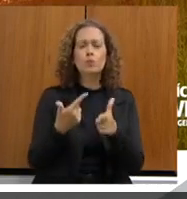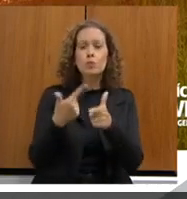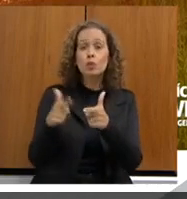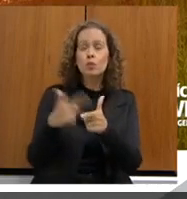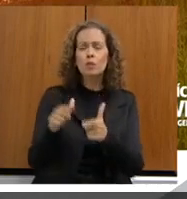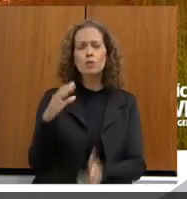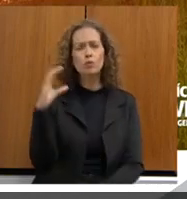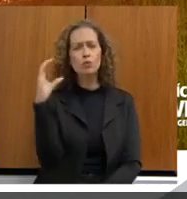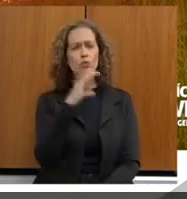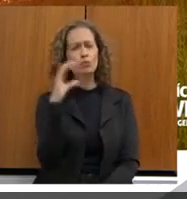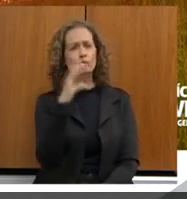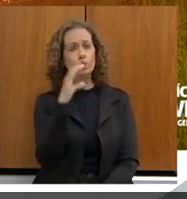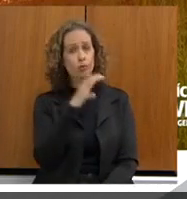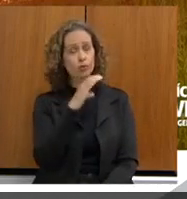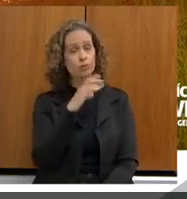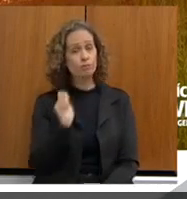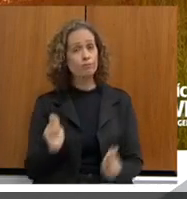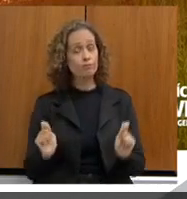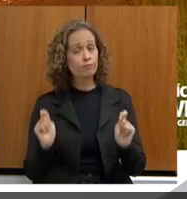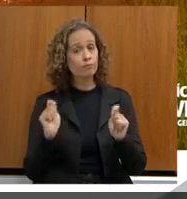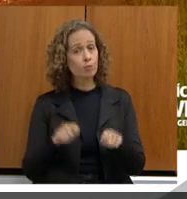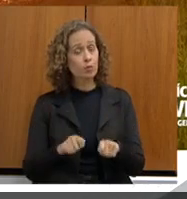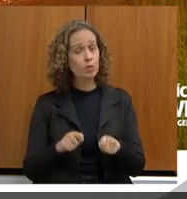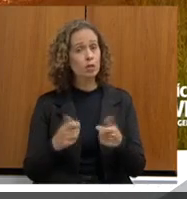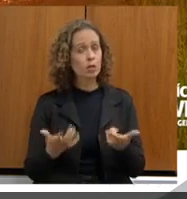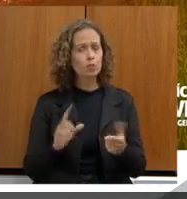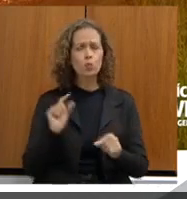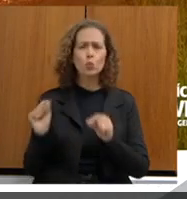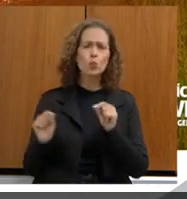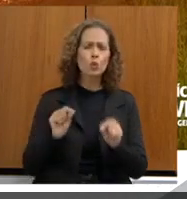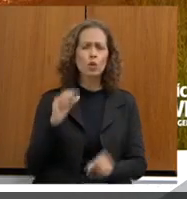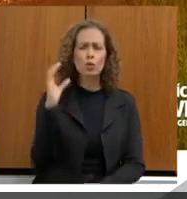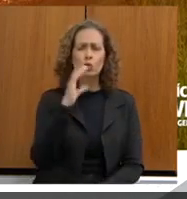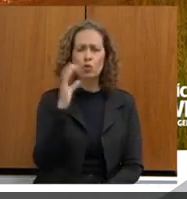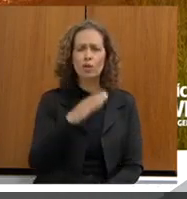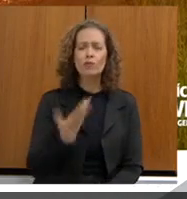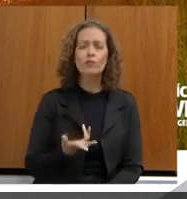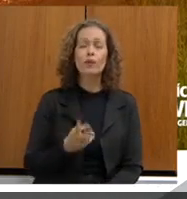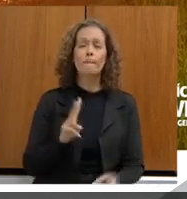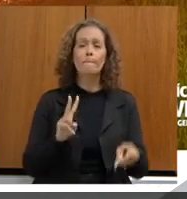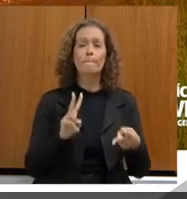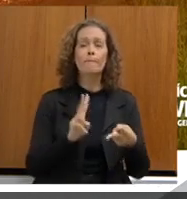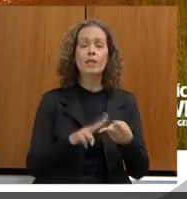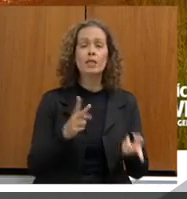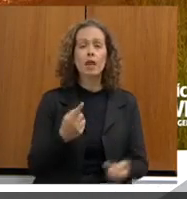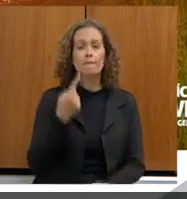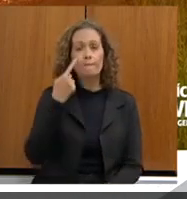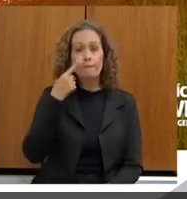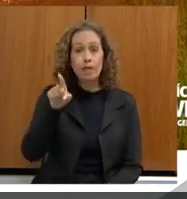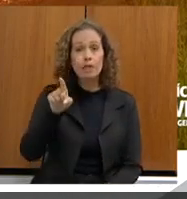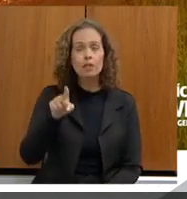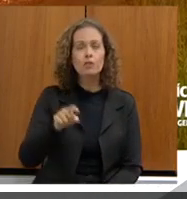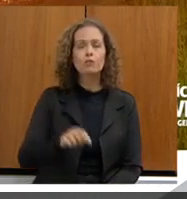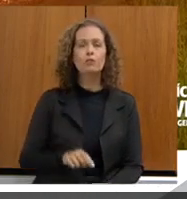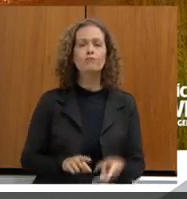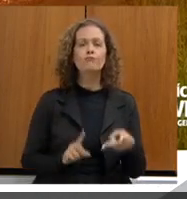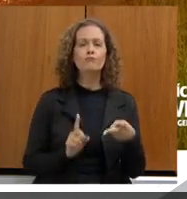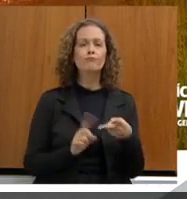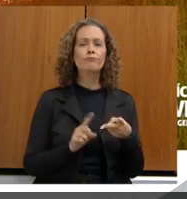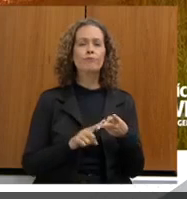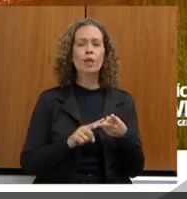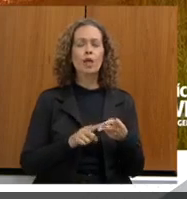casos urgentes podemos elencar o auto de prisão em flagrante em casos de homicídios